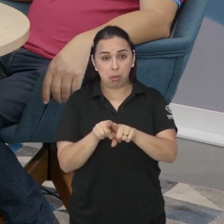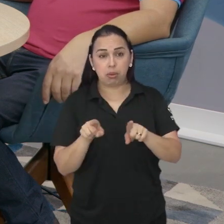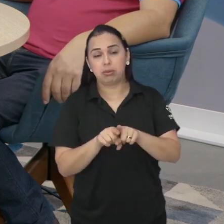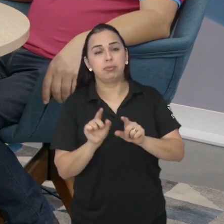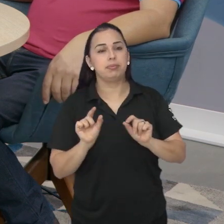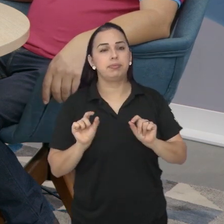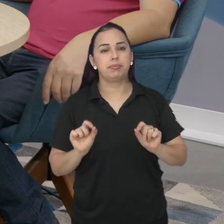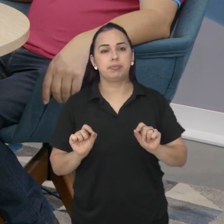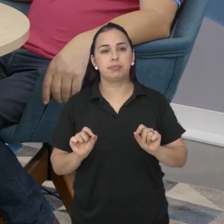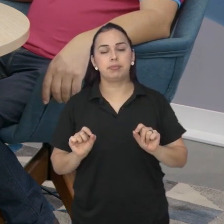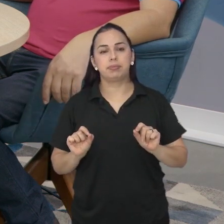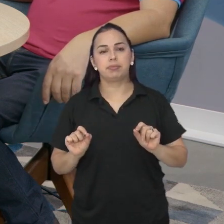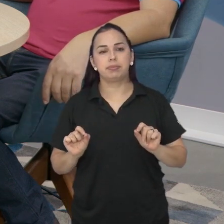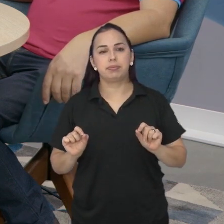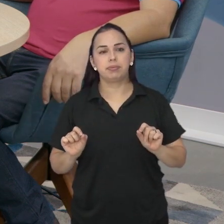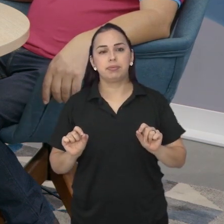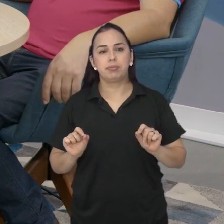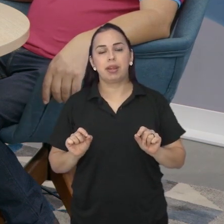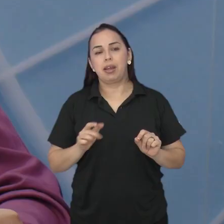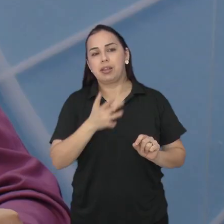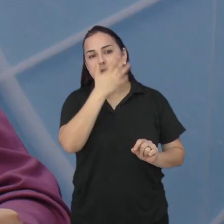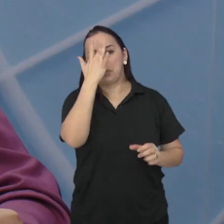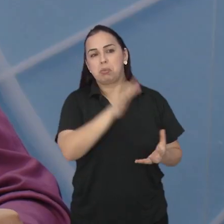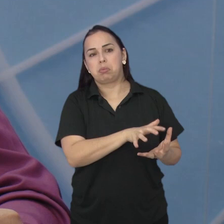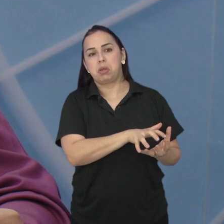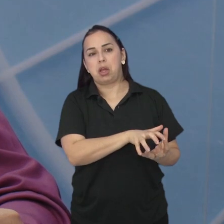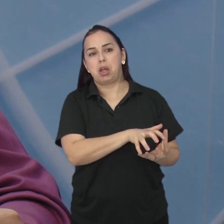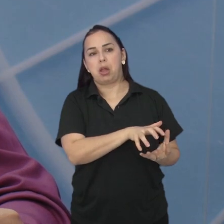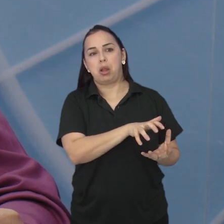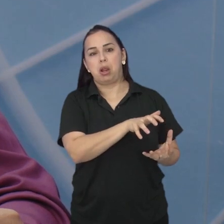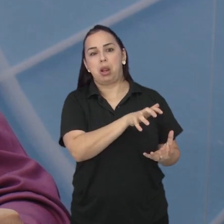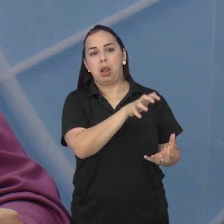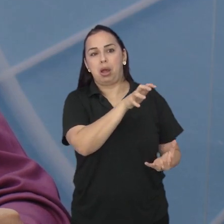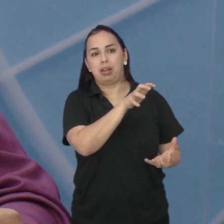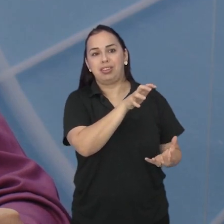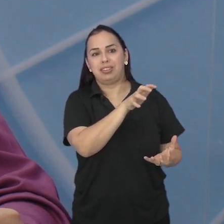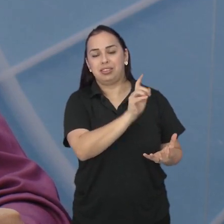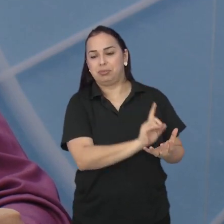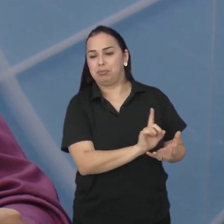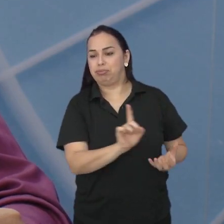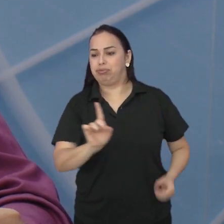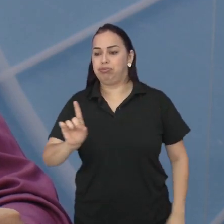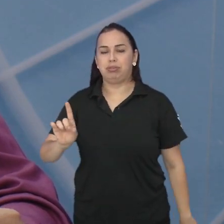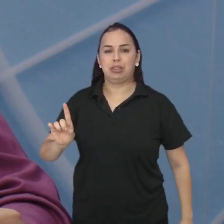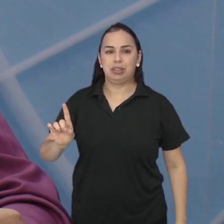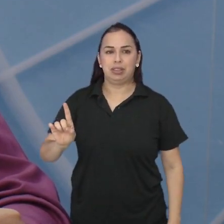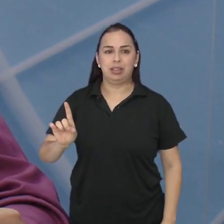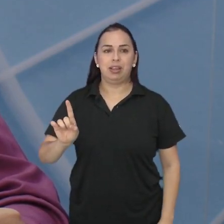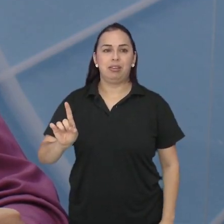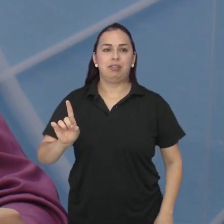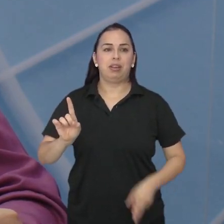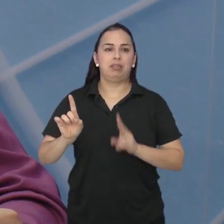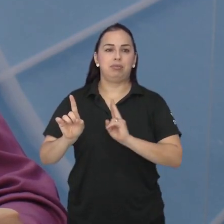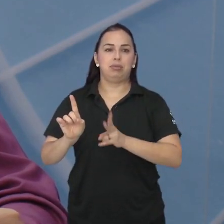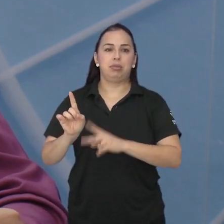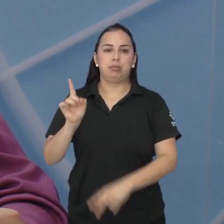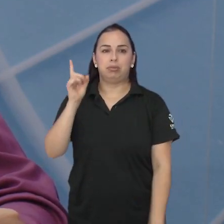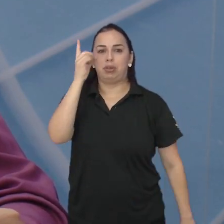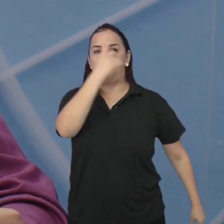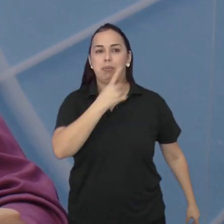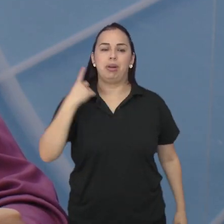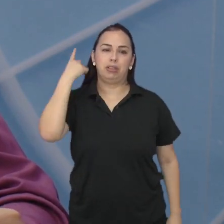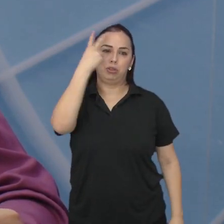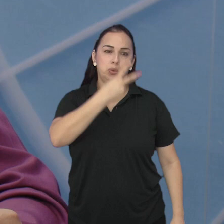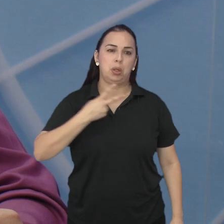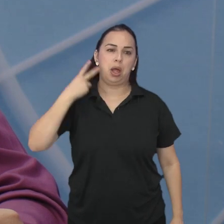né, que os idosos hoje começam a ficar mais tempo na rua, não são situações de rua, mas se permanecem